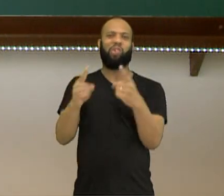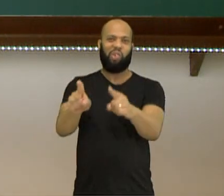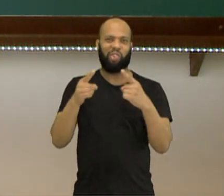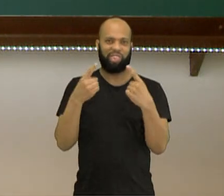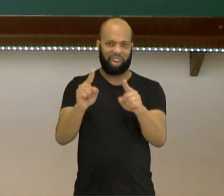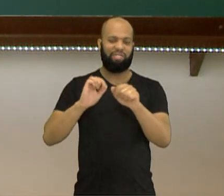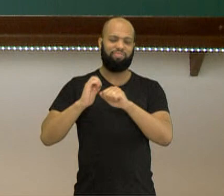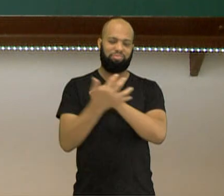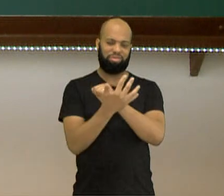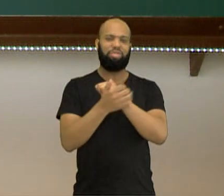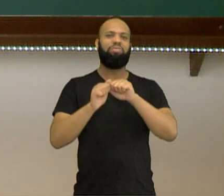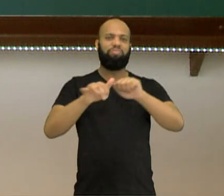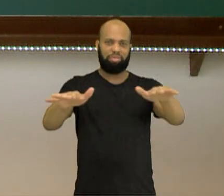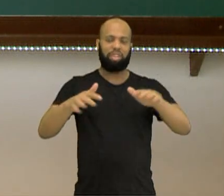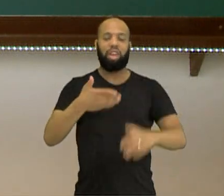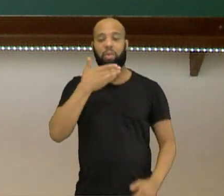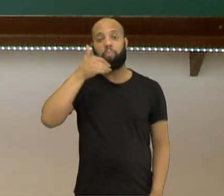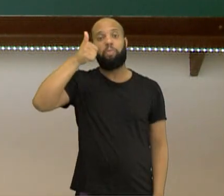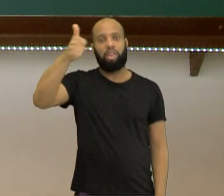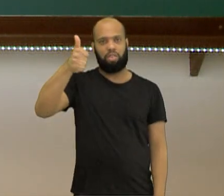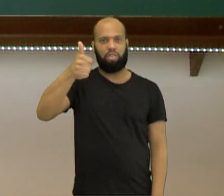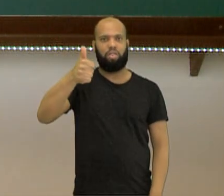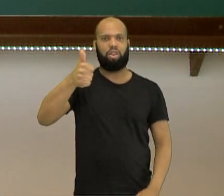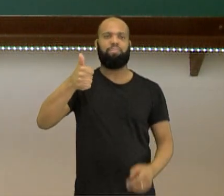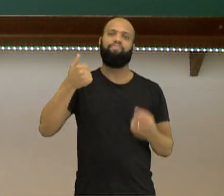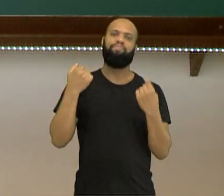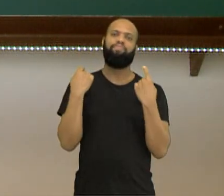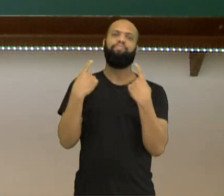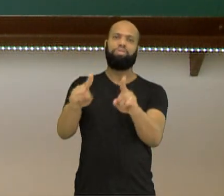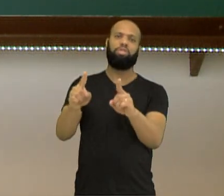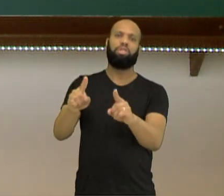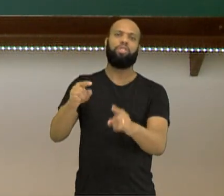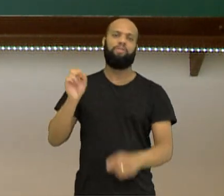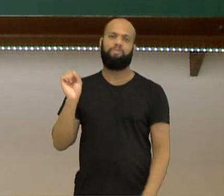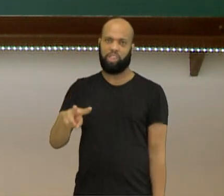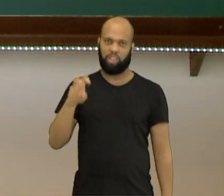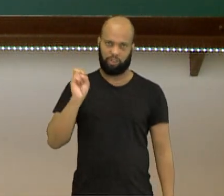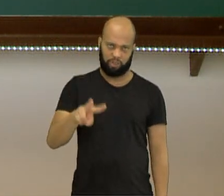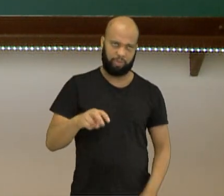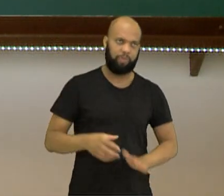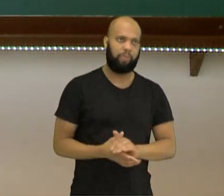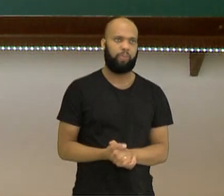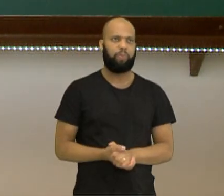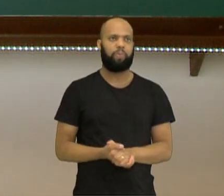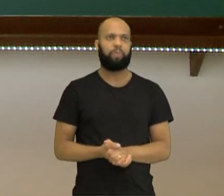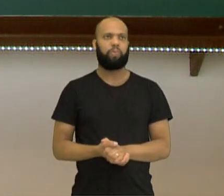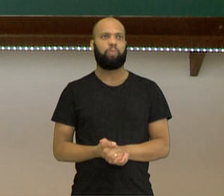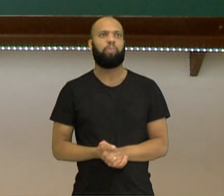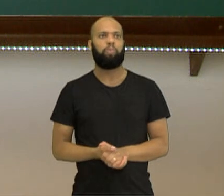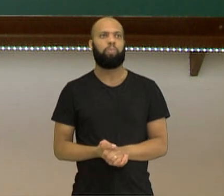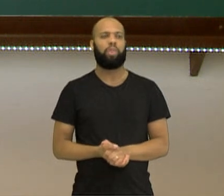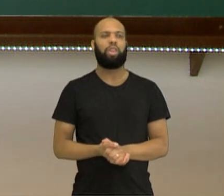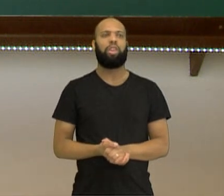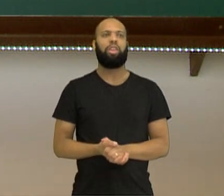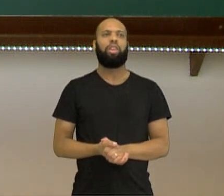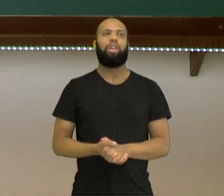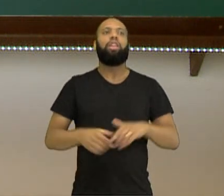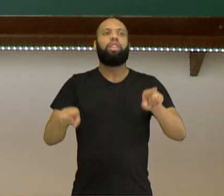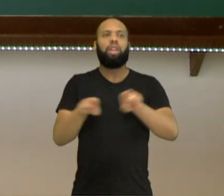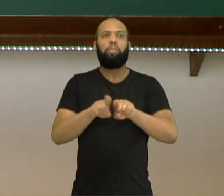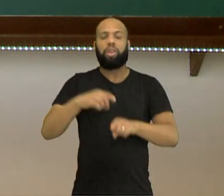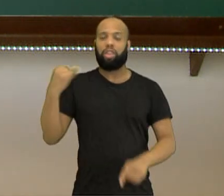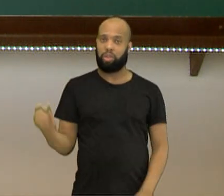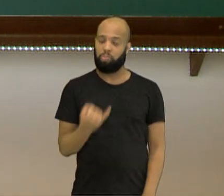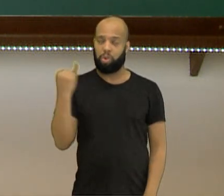o coronavírus, para melhorarmos da situação do coronavírus. É habitual que a